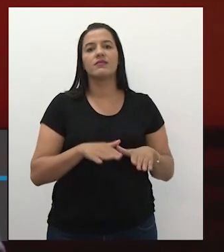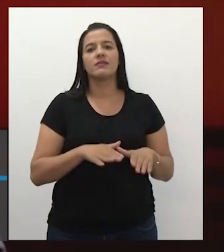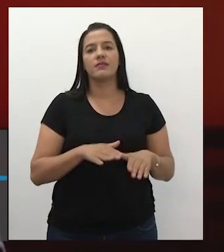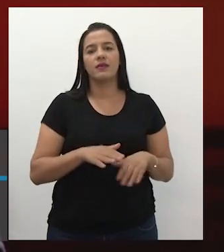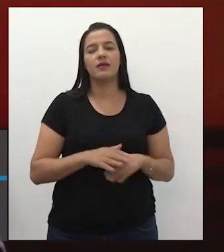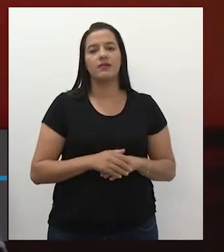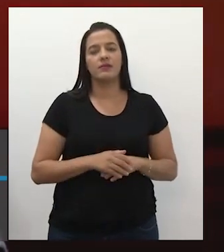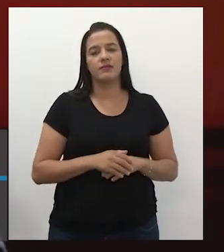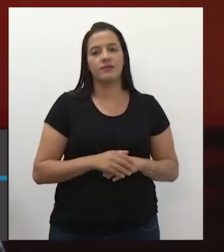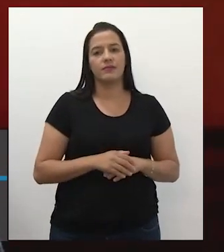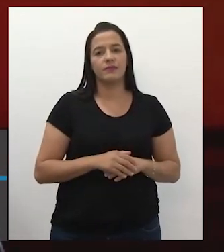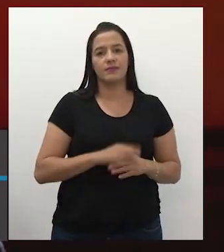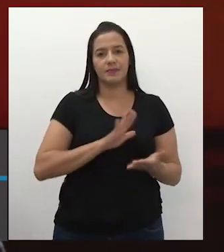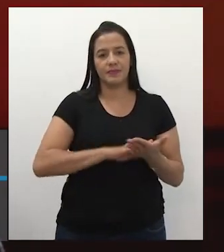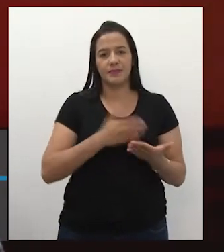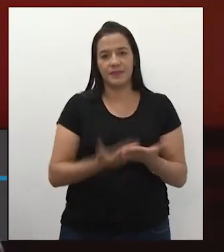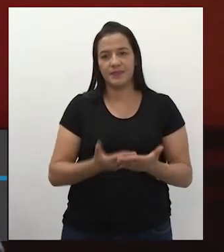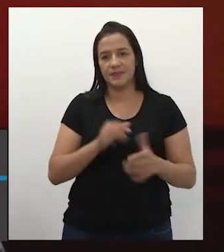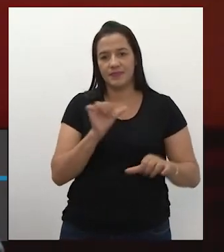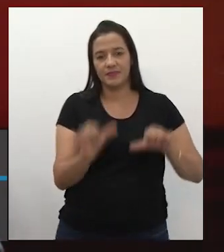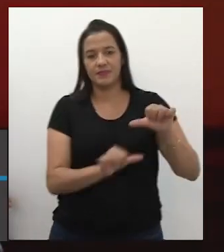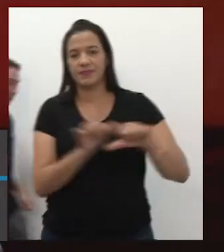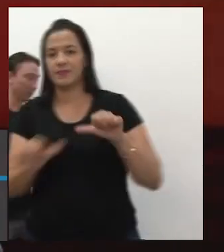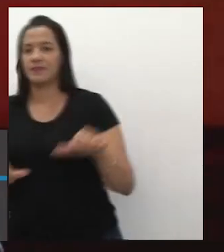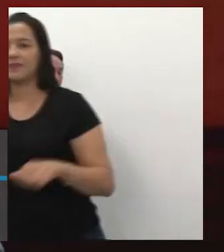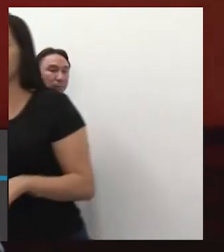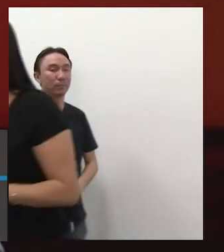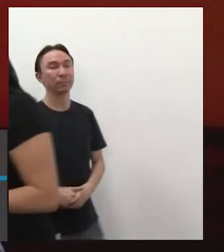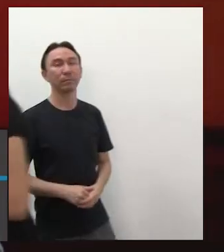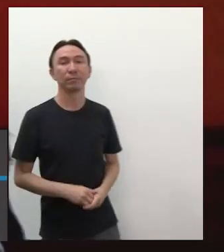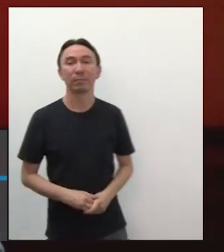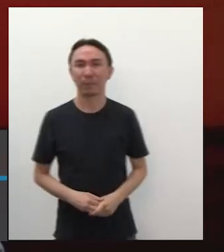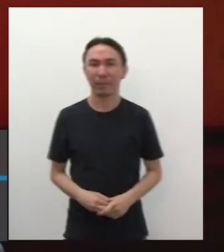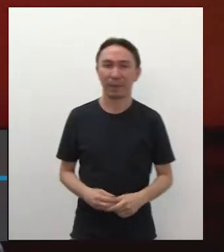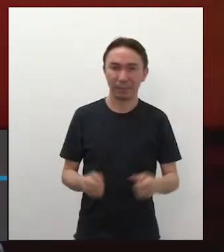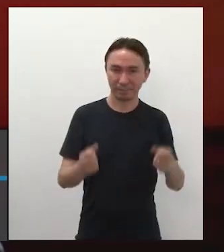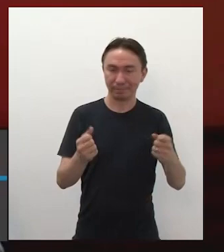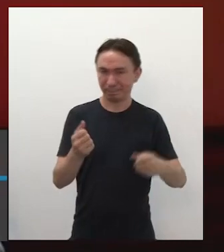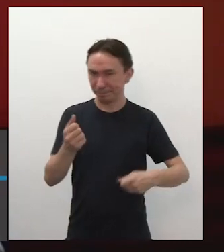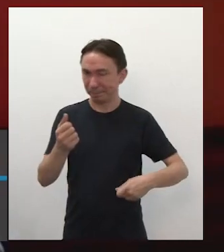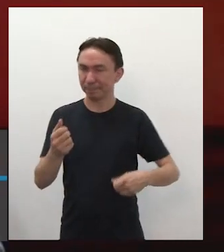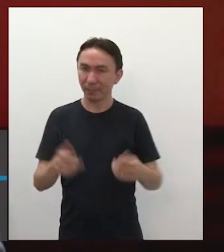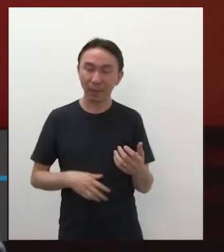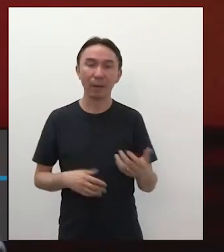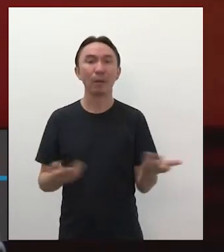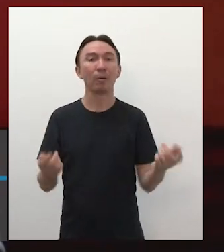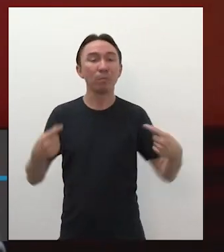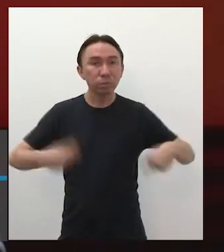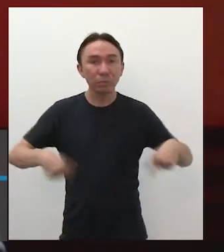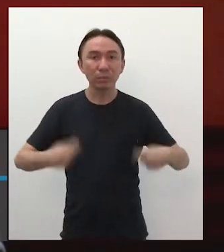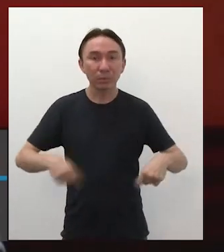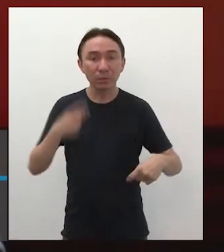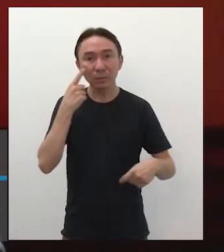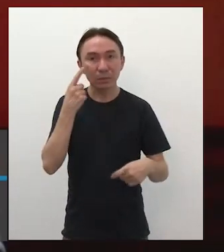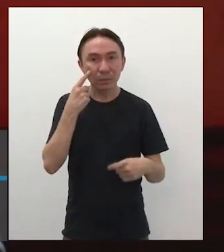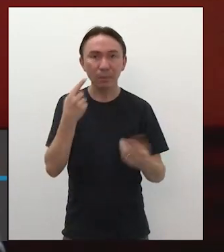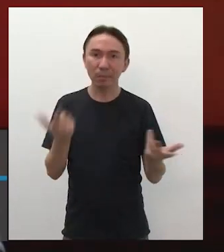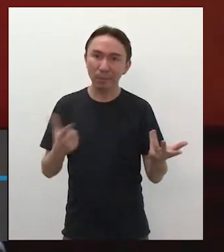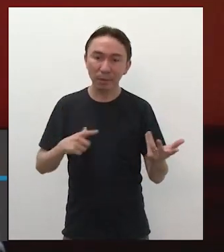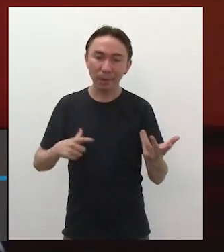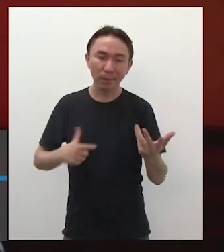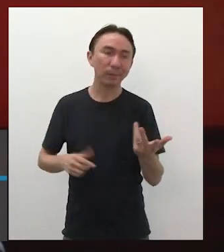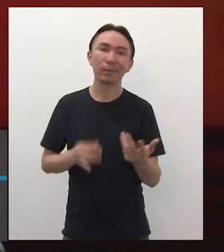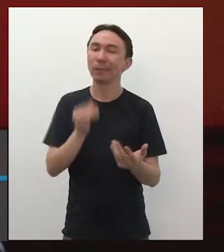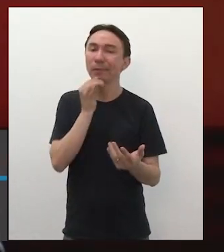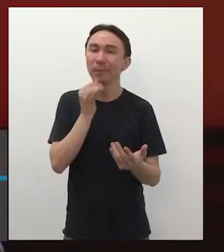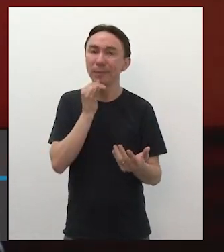a conversa está de uma forma tal que não dá para escrever. Então, gravar uma mensagem